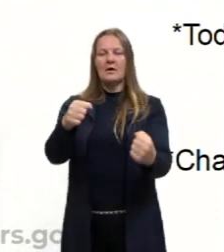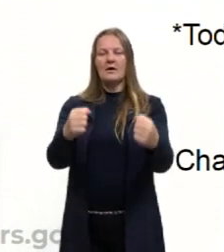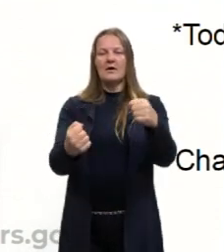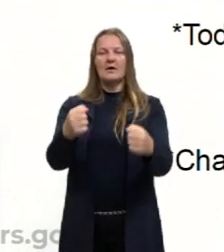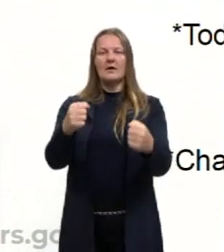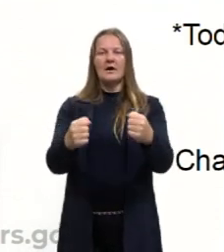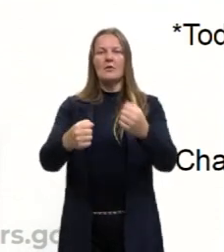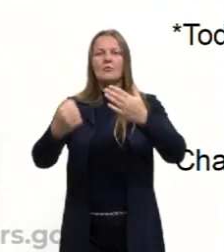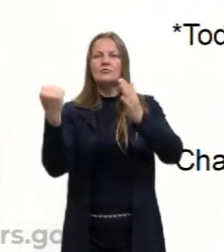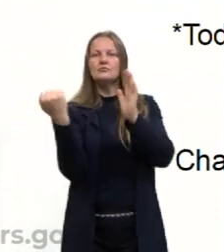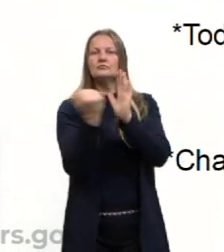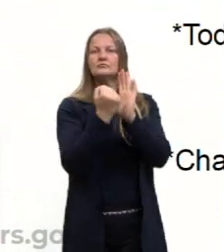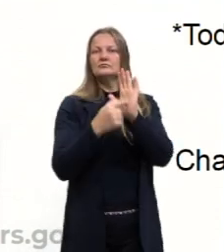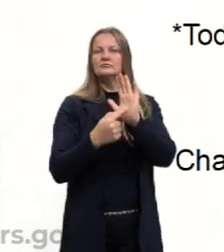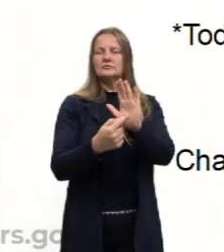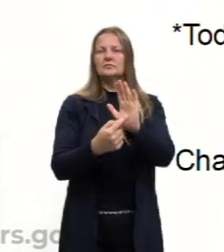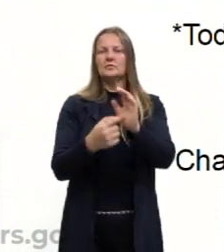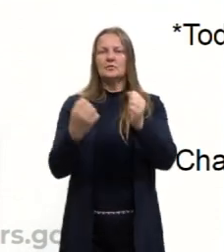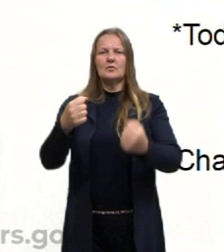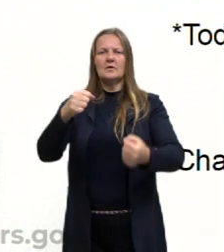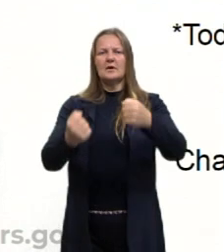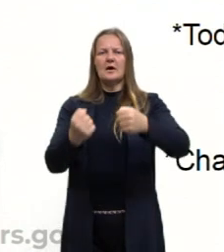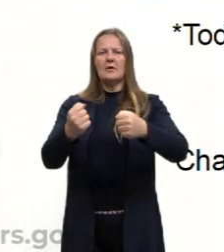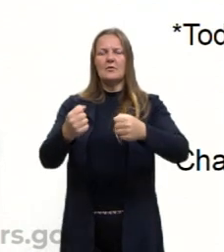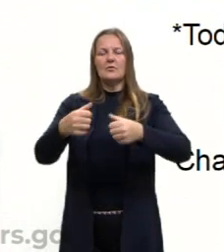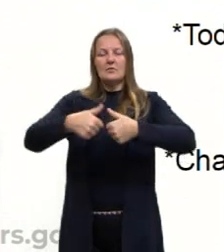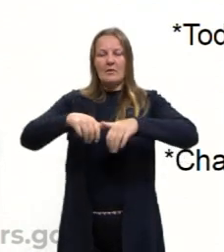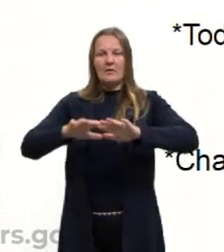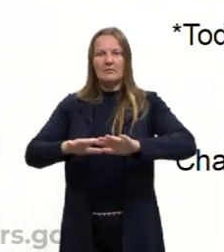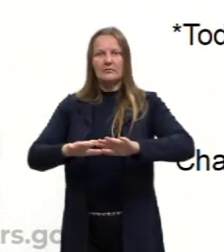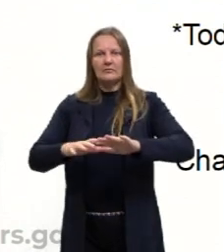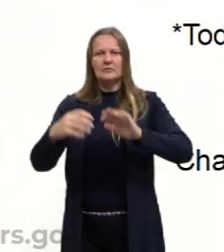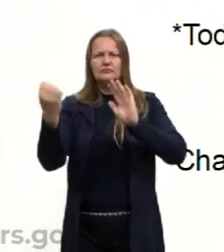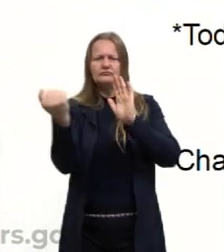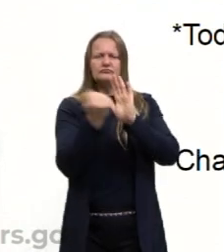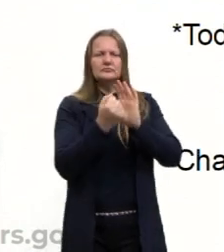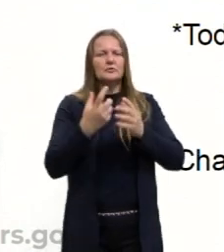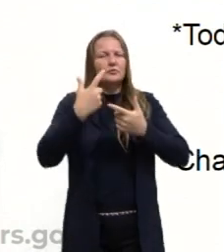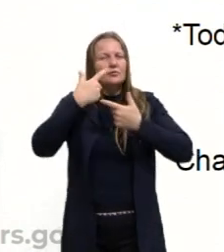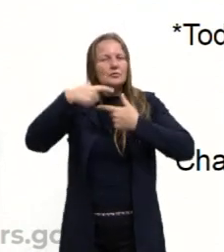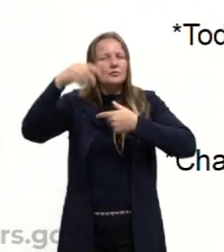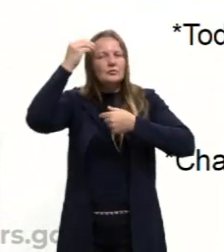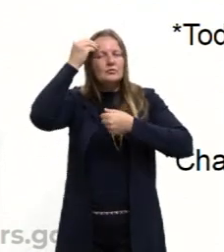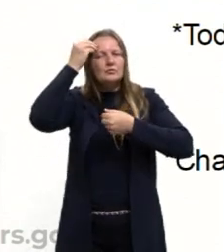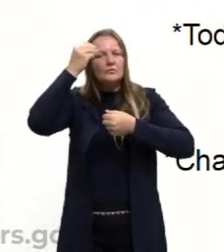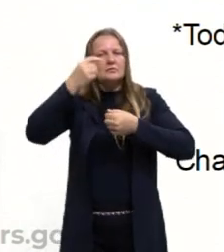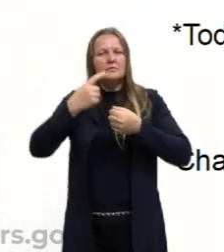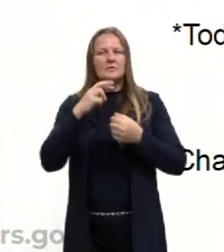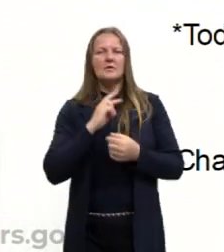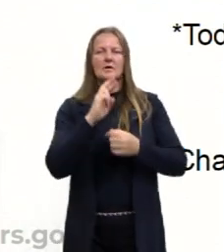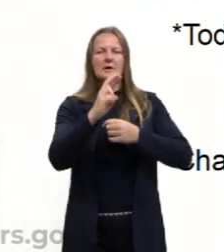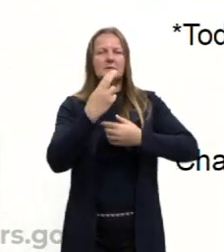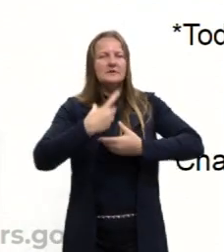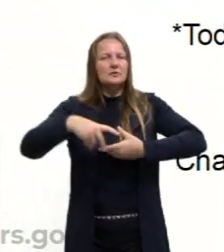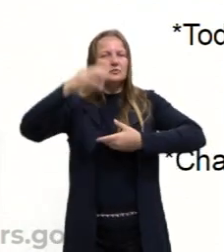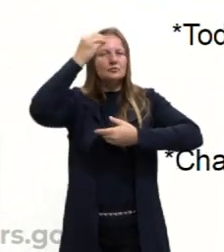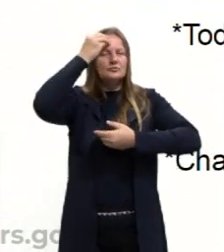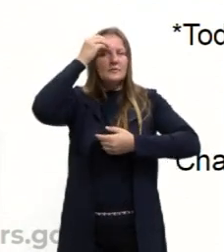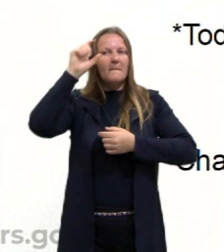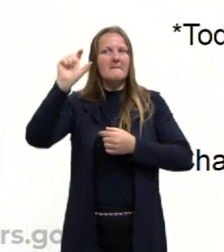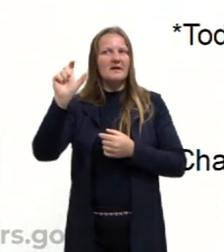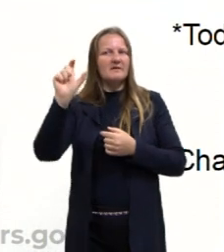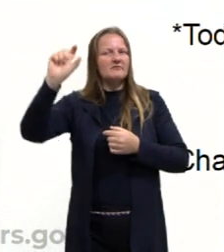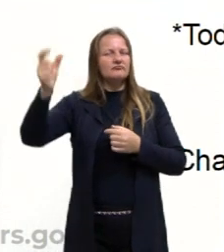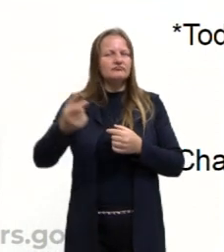carro é um signo seria como se o carro estivesse aqui fizemos essa representação do carro na nossa fala